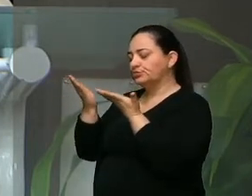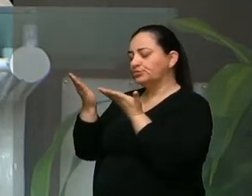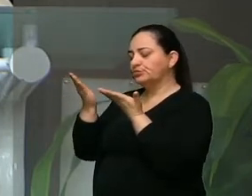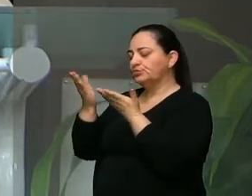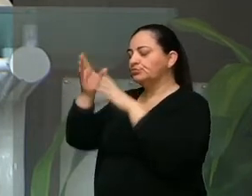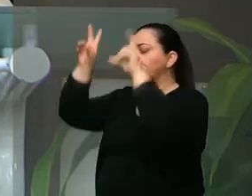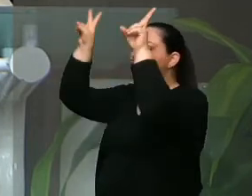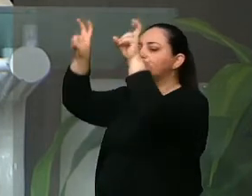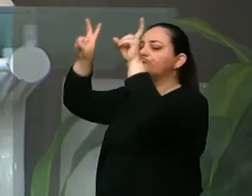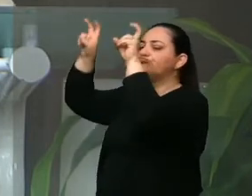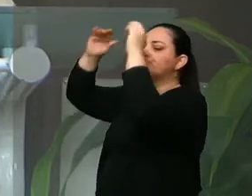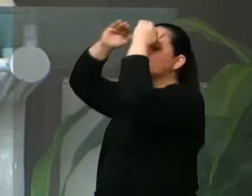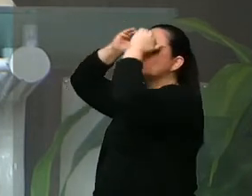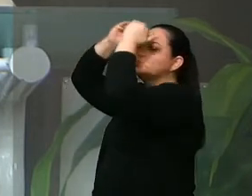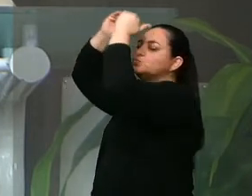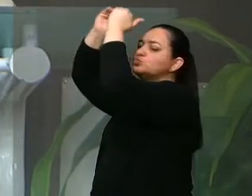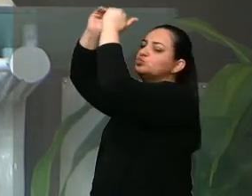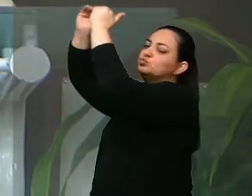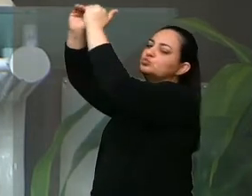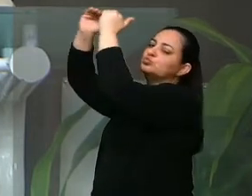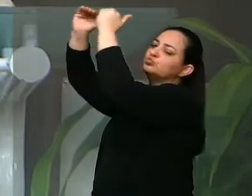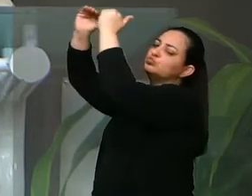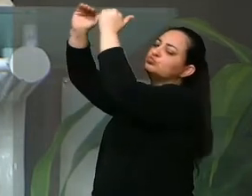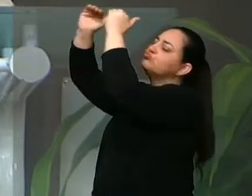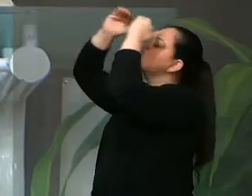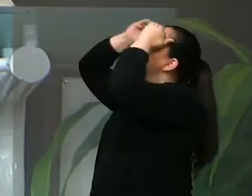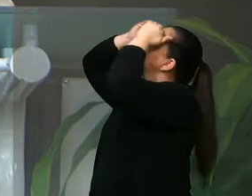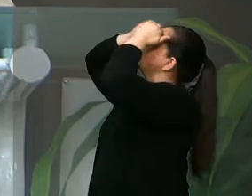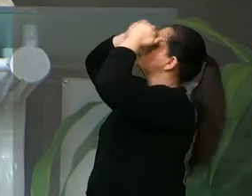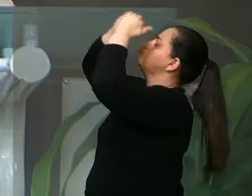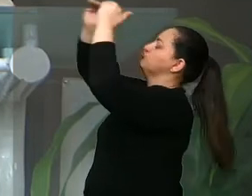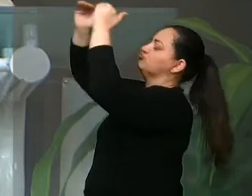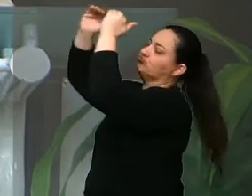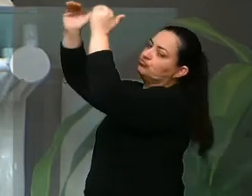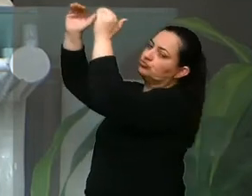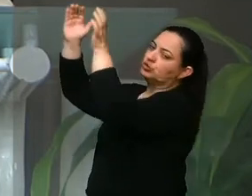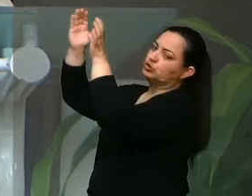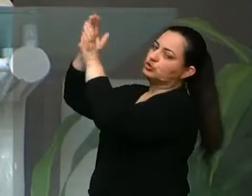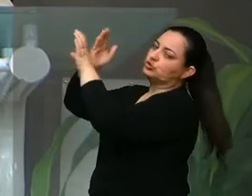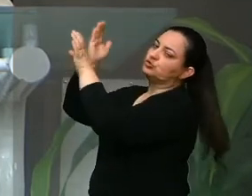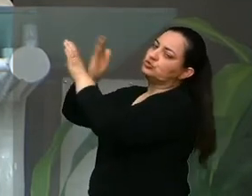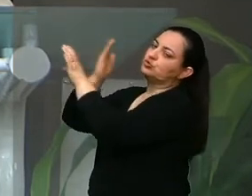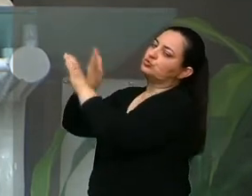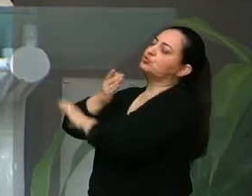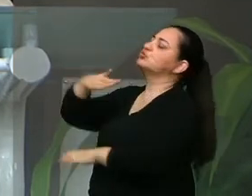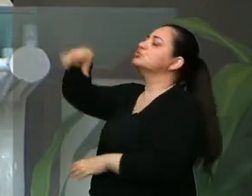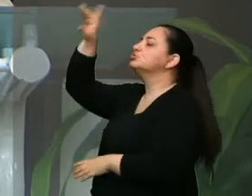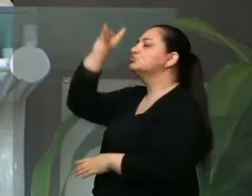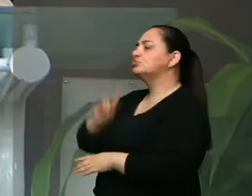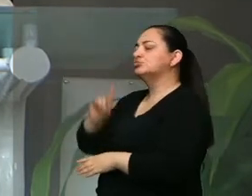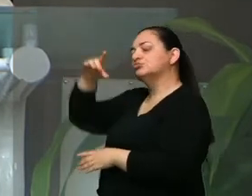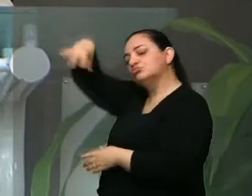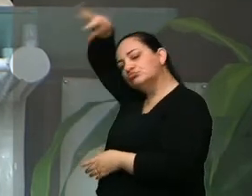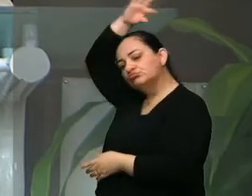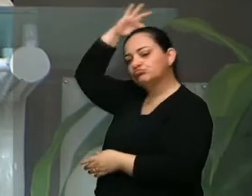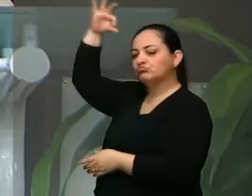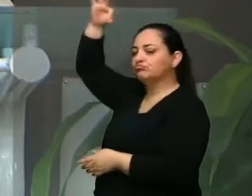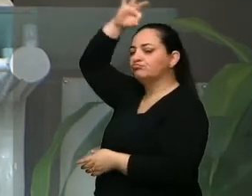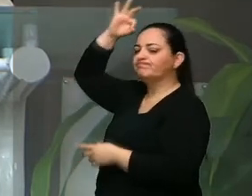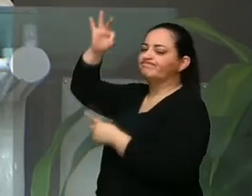tema obediência ea obediência completa palavra nos dá direito ao espírito santo